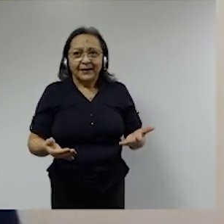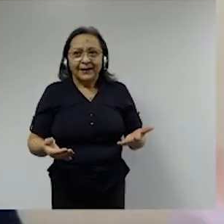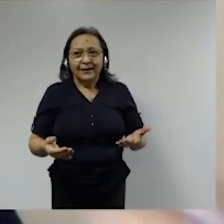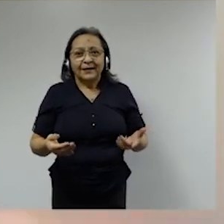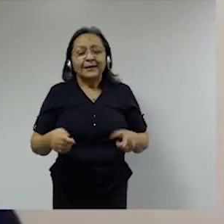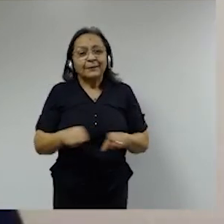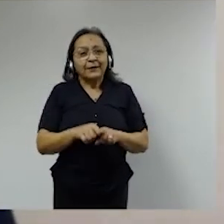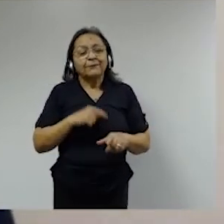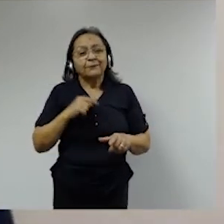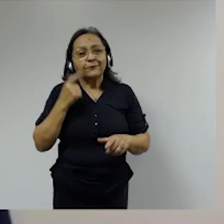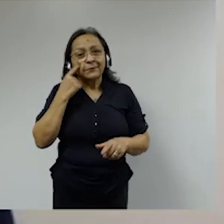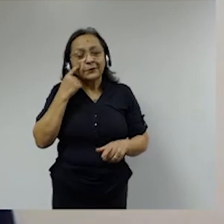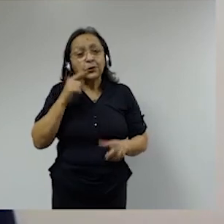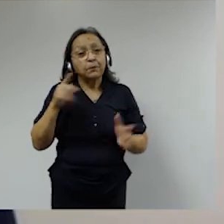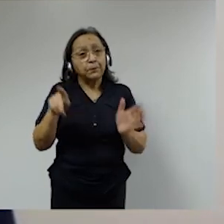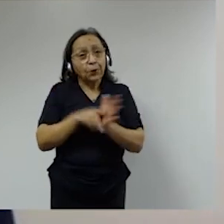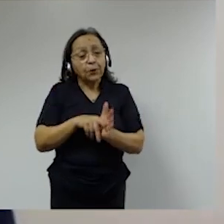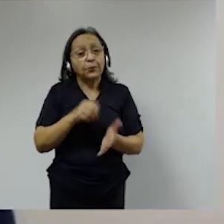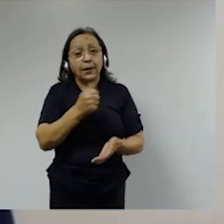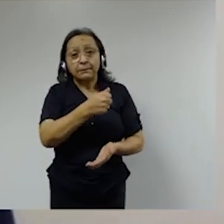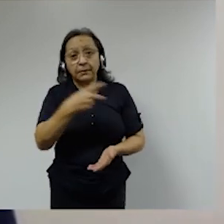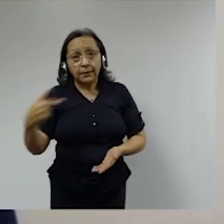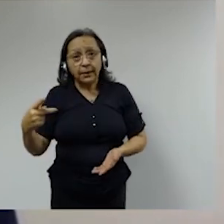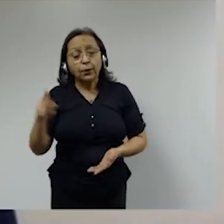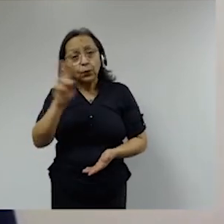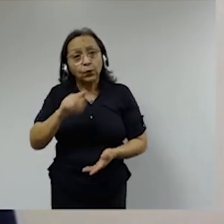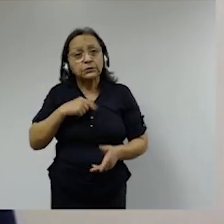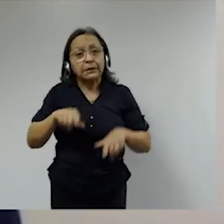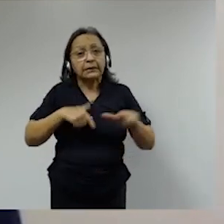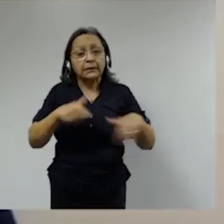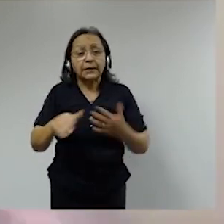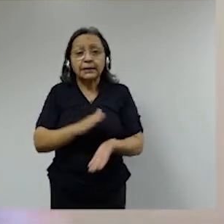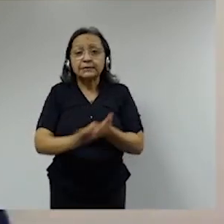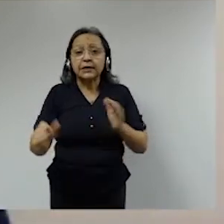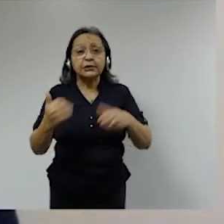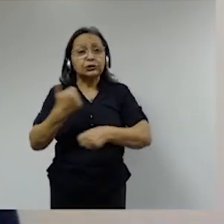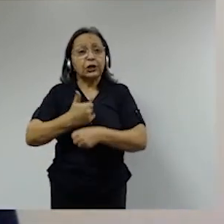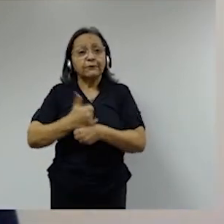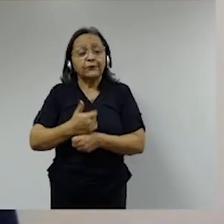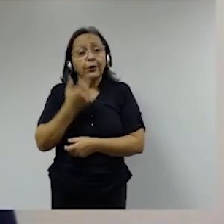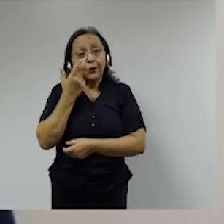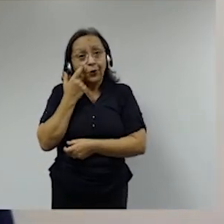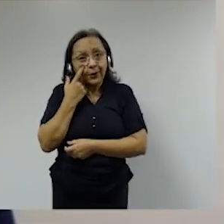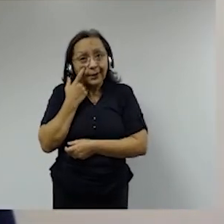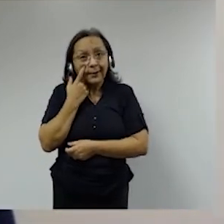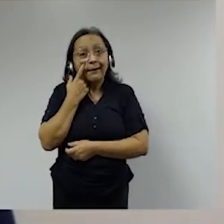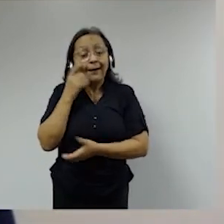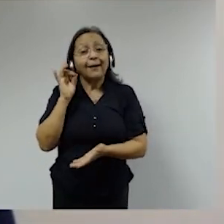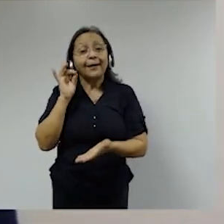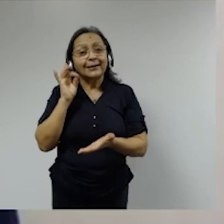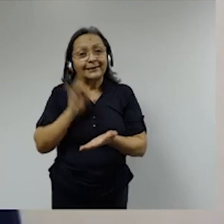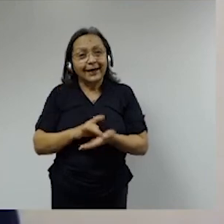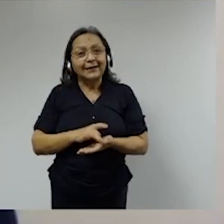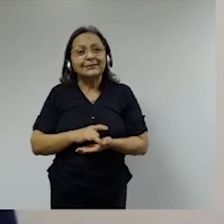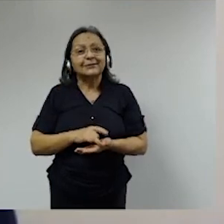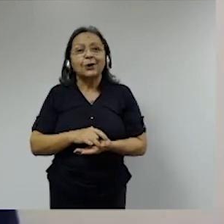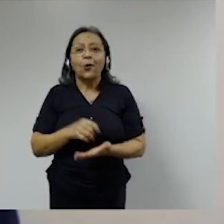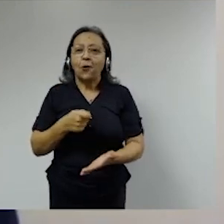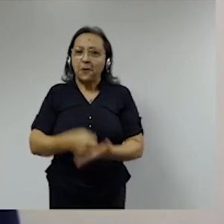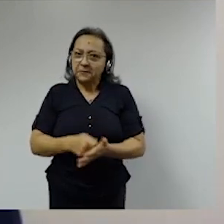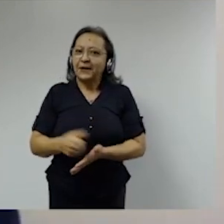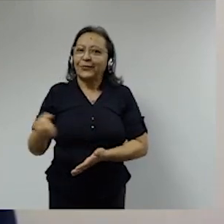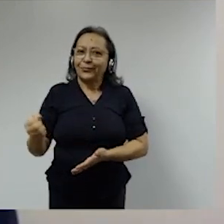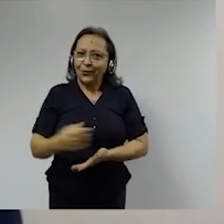uma cooperativa com seu próprio aplicativo de entrega para trabalharem sem patrão. Vejam, pois, senhores, que a realidade impõe novas